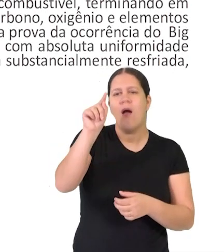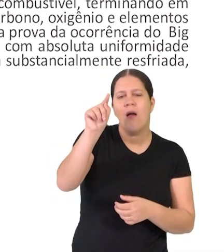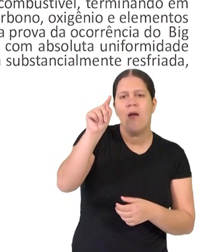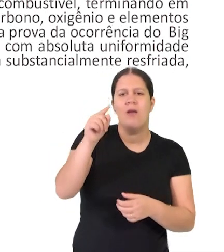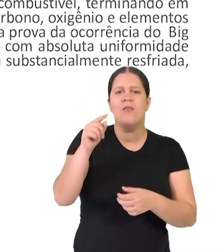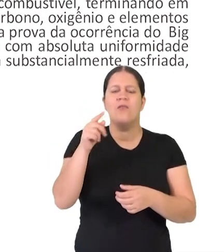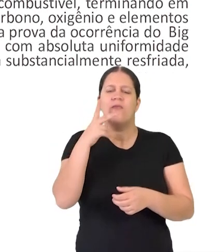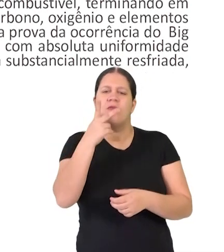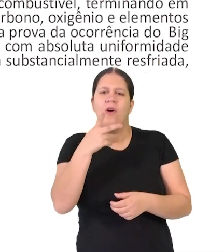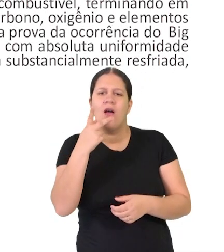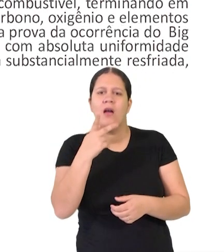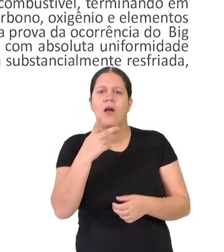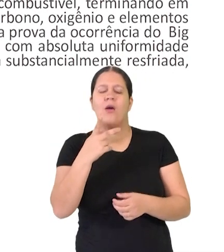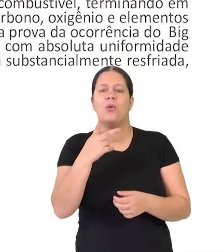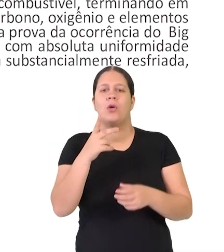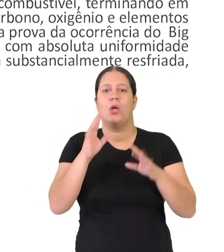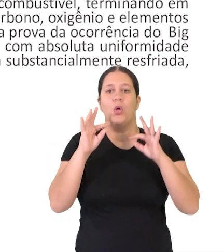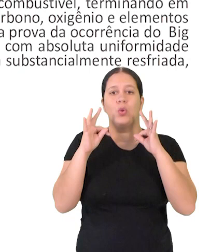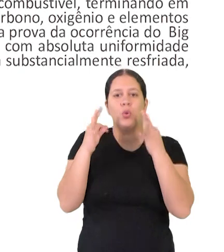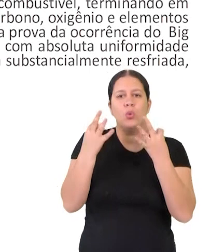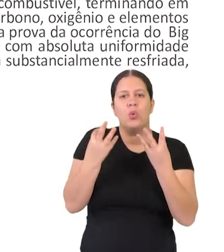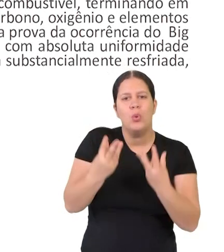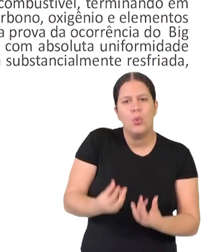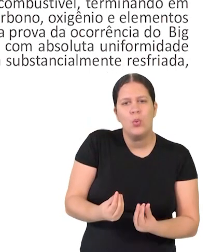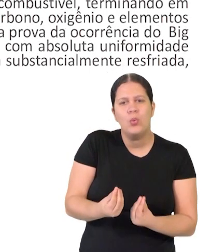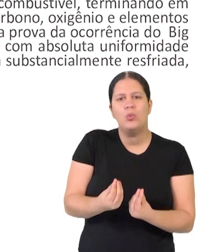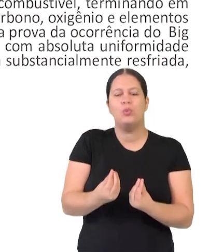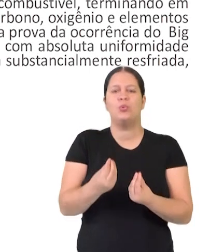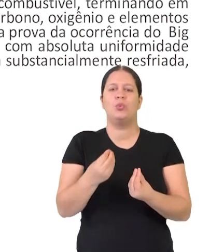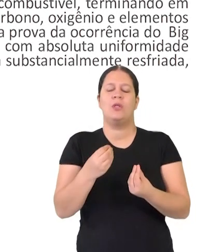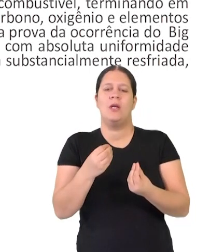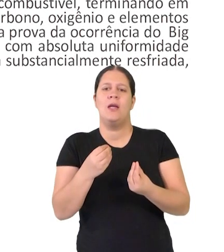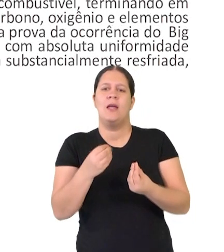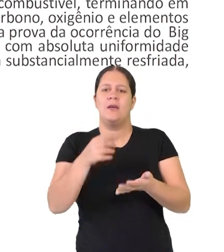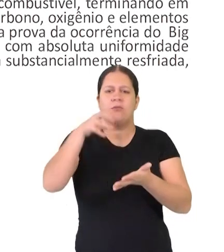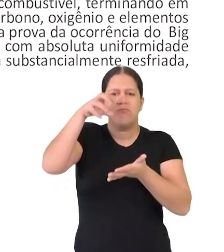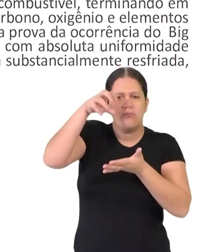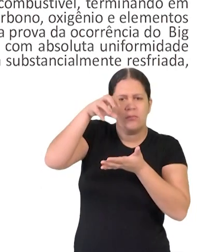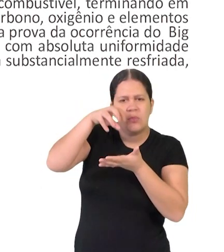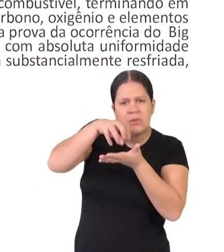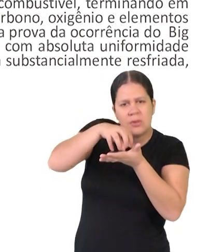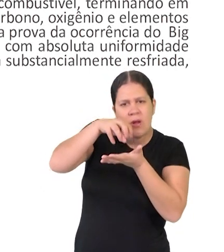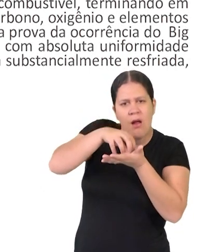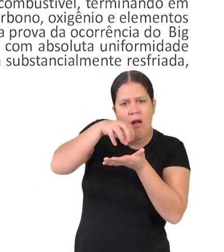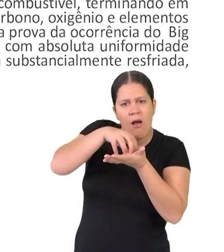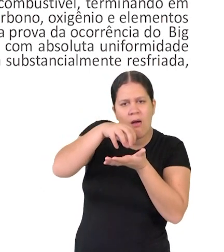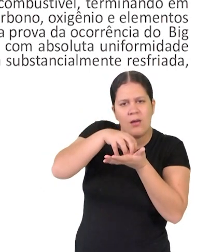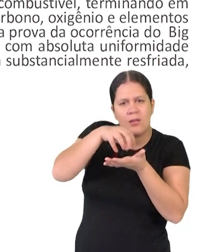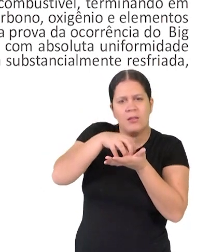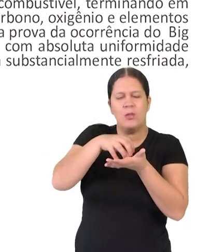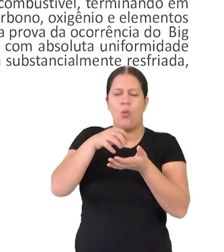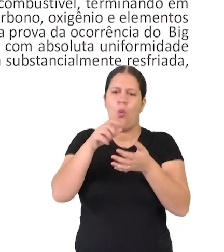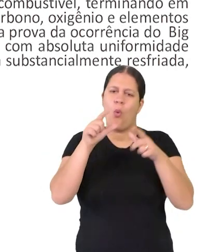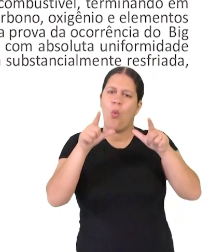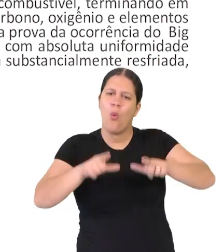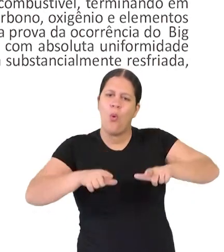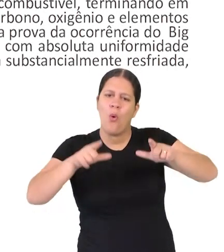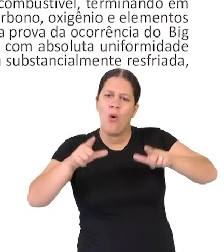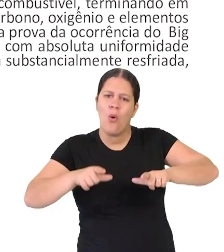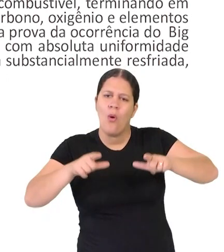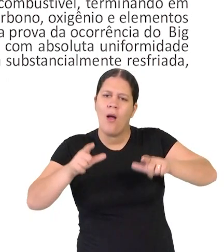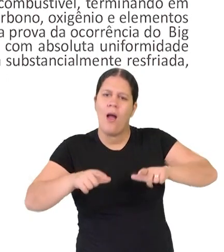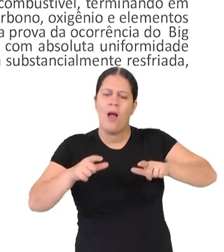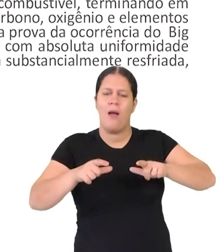dizer aí? Que tudo que a gente tem no universo estava concentrado em um único ponto. Um lugar bem pequenininho, com